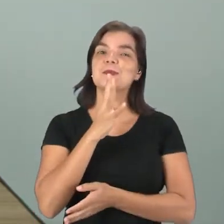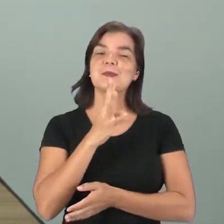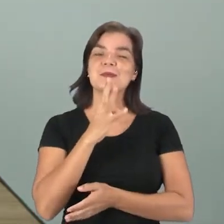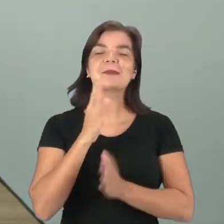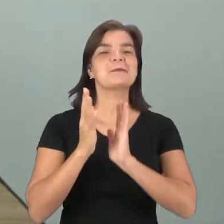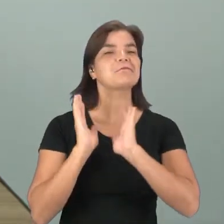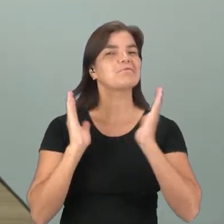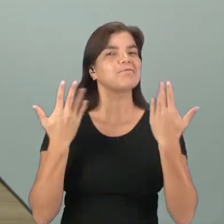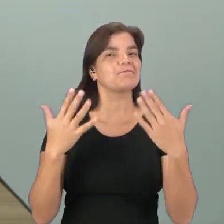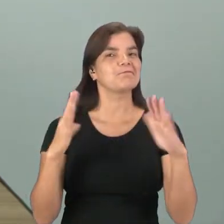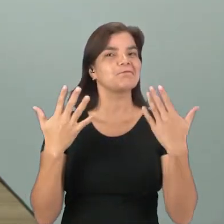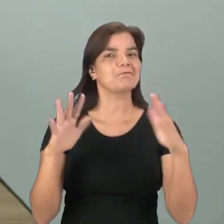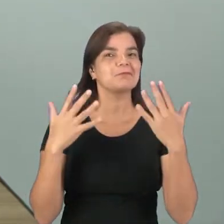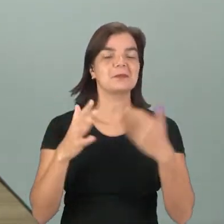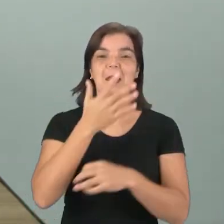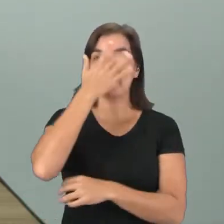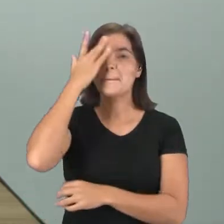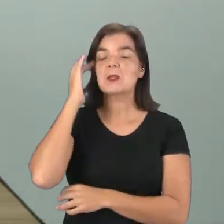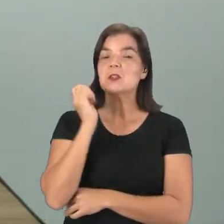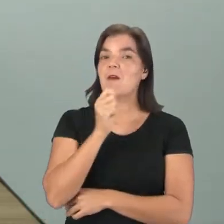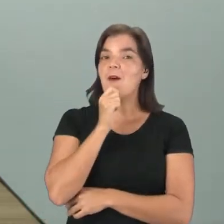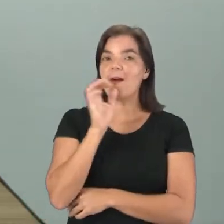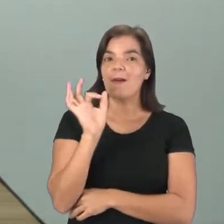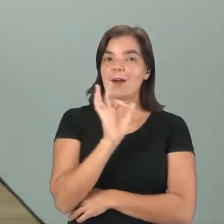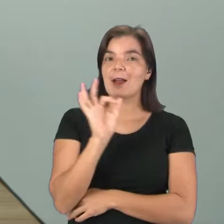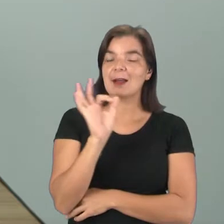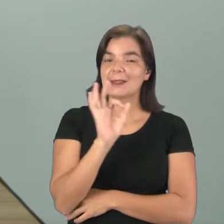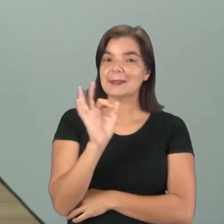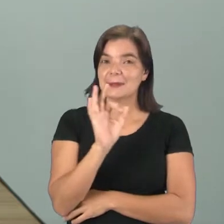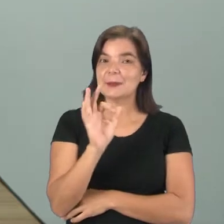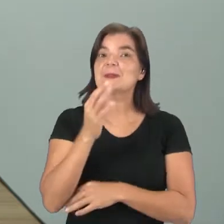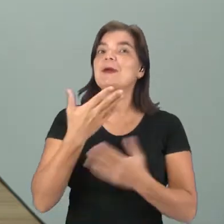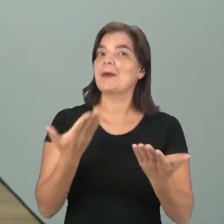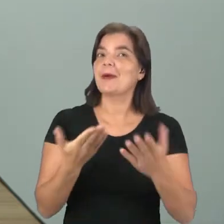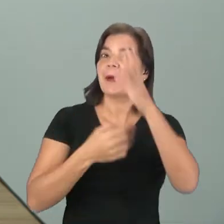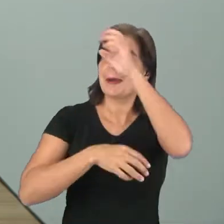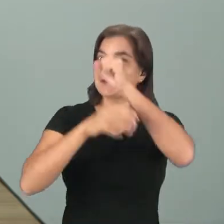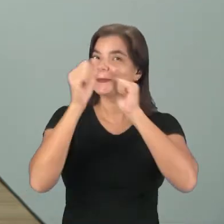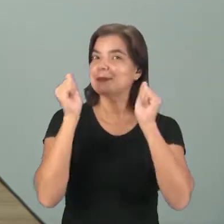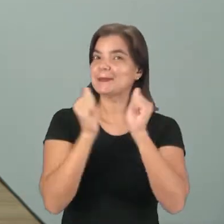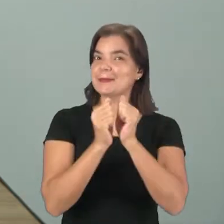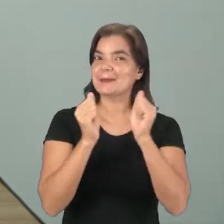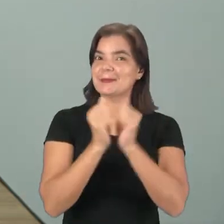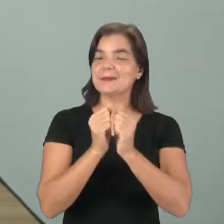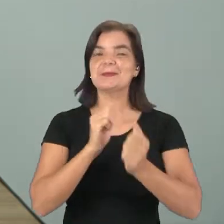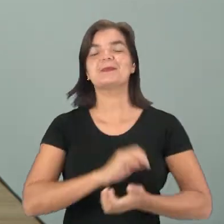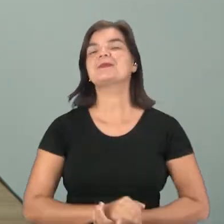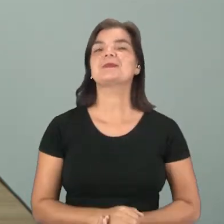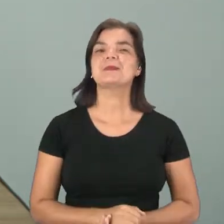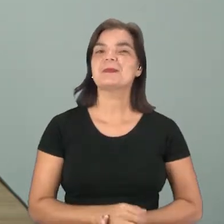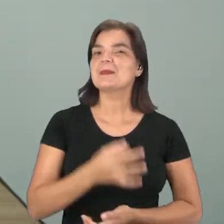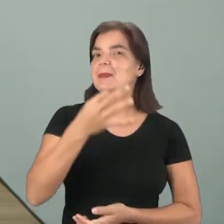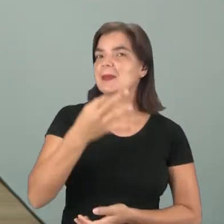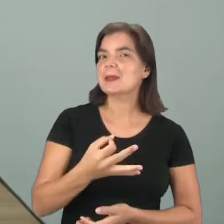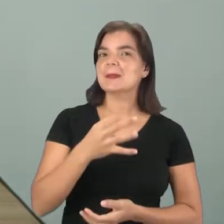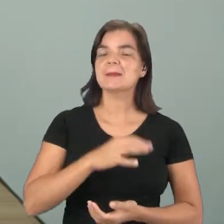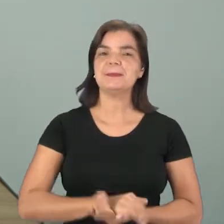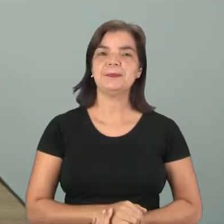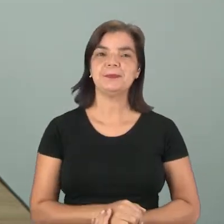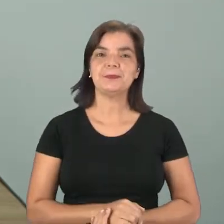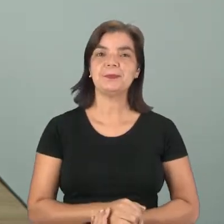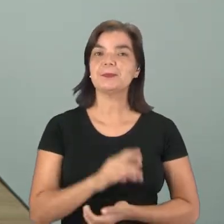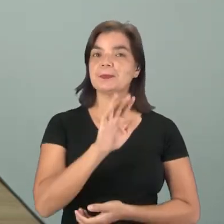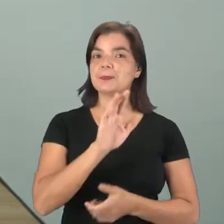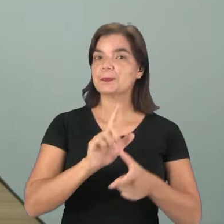conhece Parabéns para quem ainda não conhece nós vamos aprender juntinhos certo